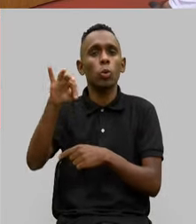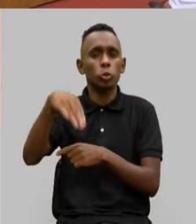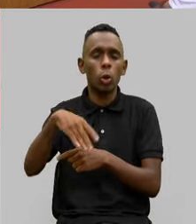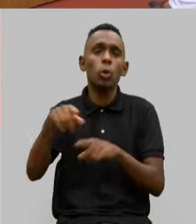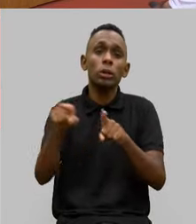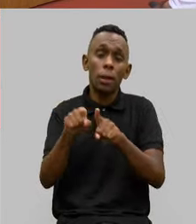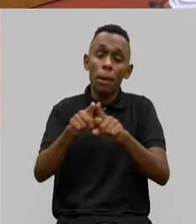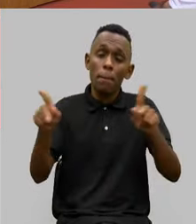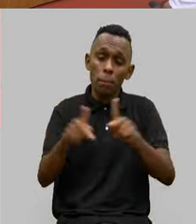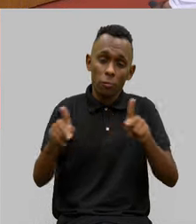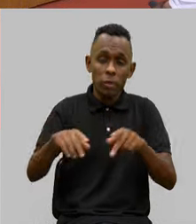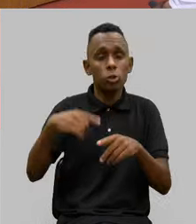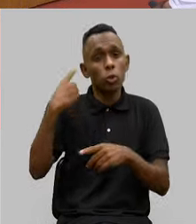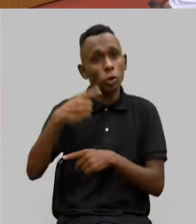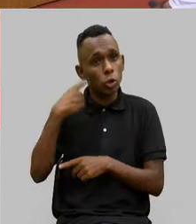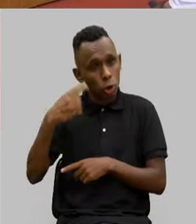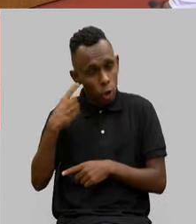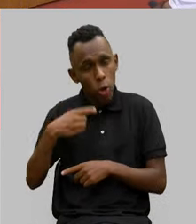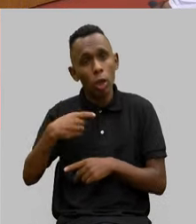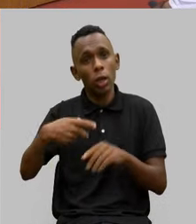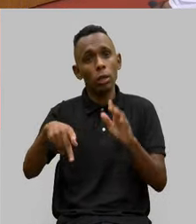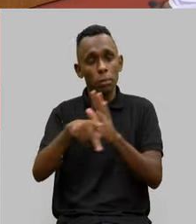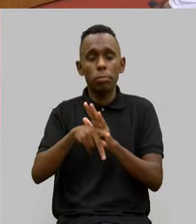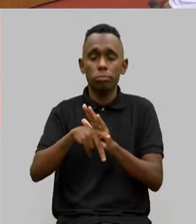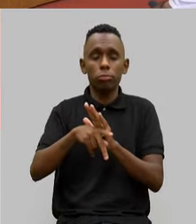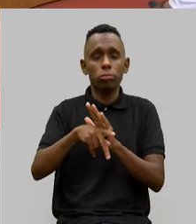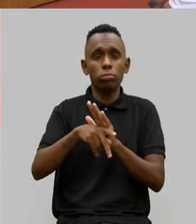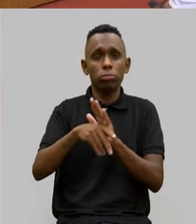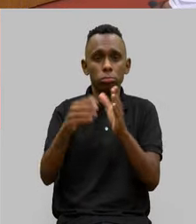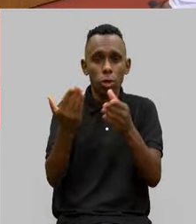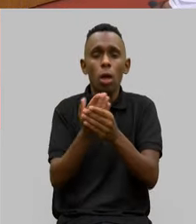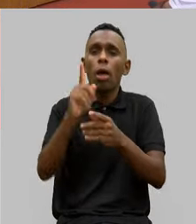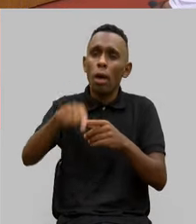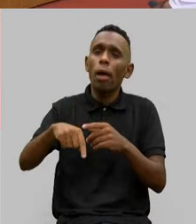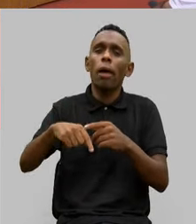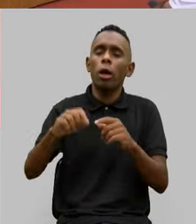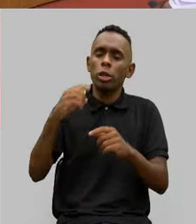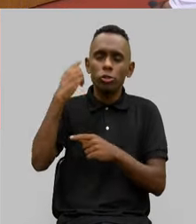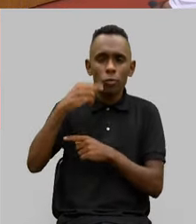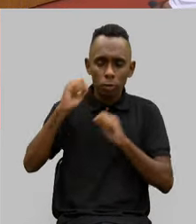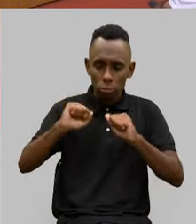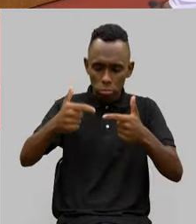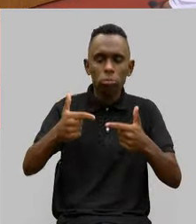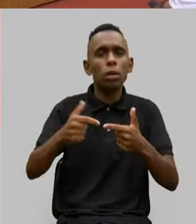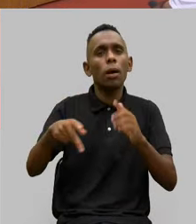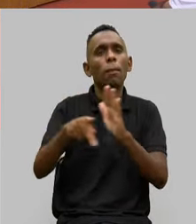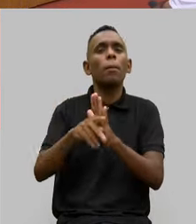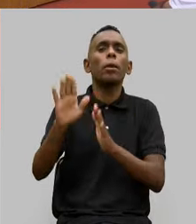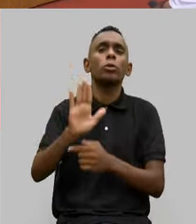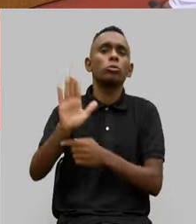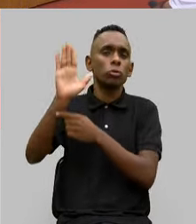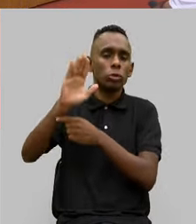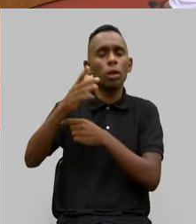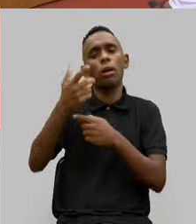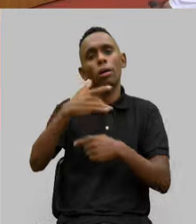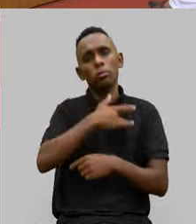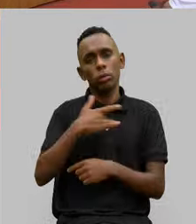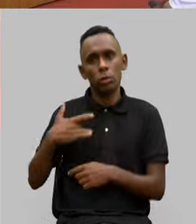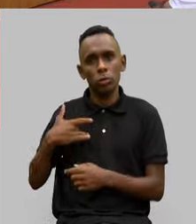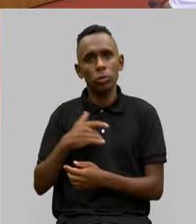professora de Direito Penal e processo penal e advogada ativista da cannabis medicinal